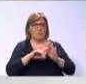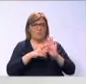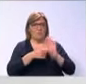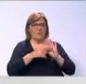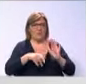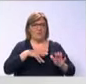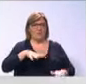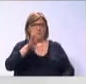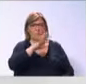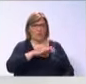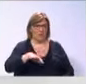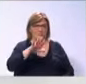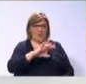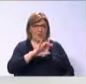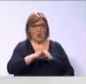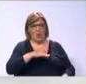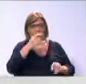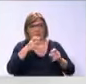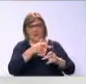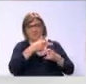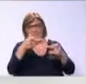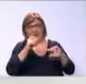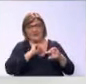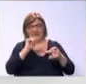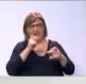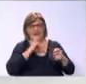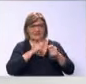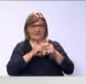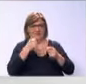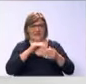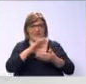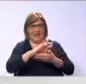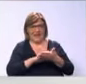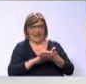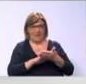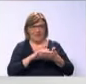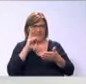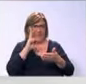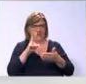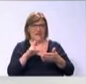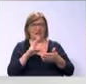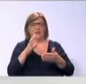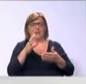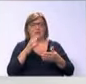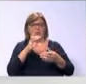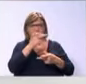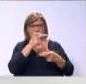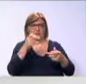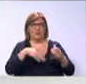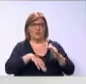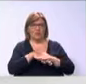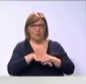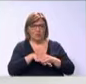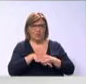já numa para já numa outra parte da entrevista é que até tem capa conforme estamos ali a ver precisamente o título é o